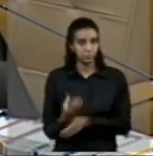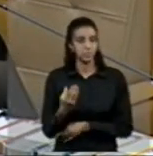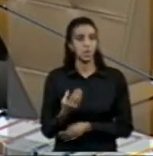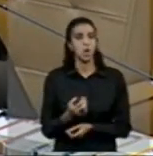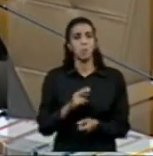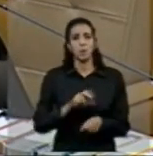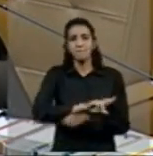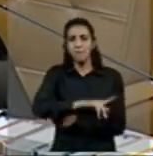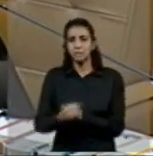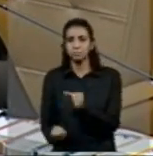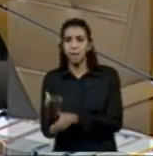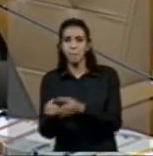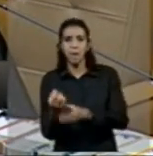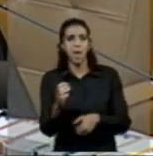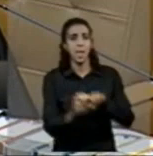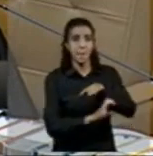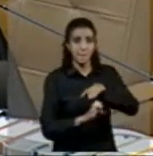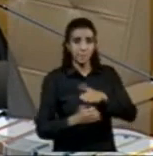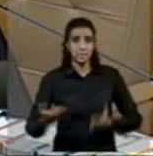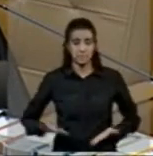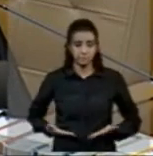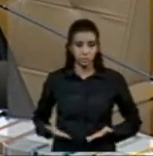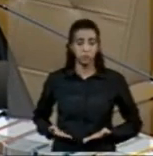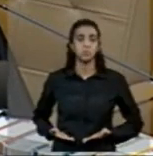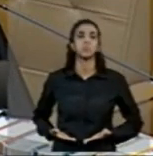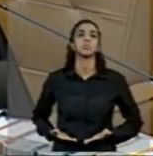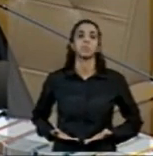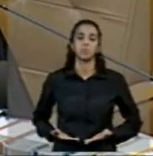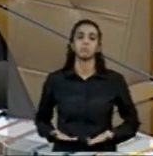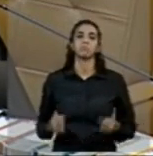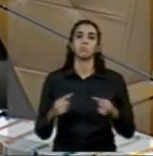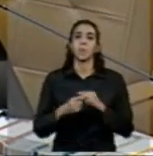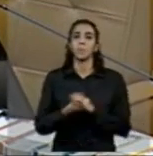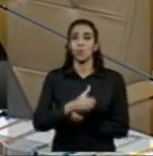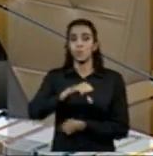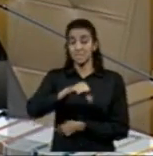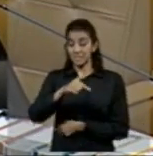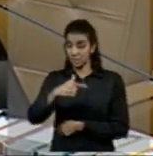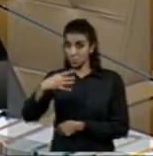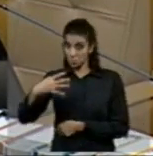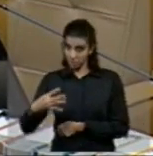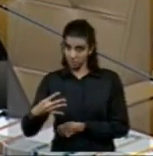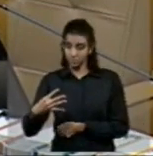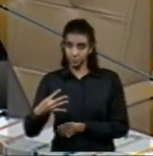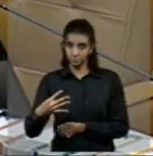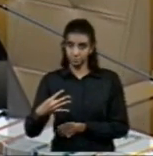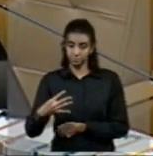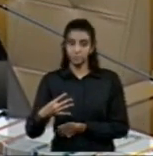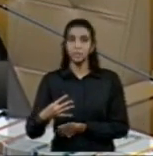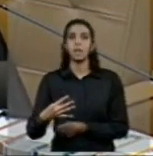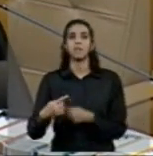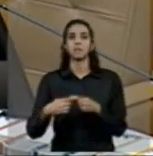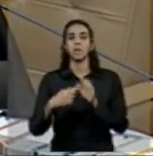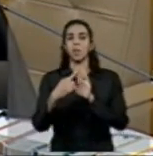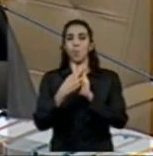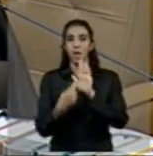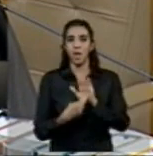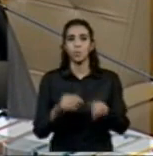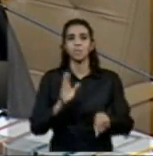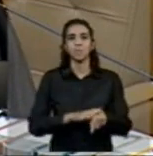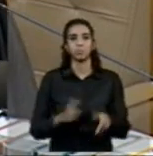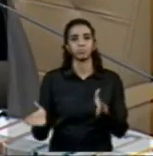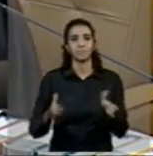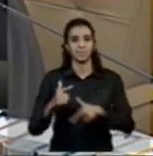número de empresas de locação de mão de obra, viria a ser atendida em 1974 com a regulamentação do trabalho